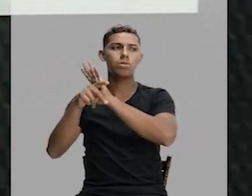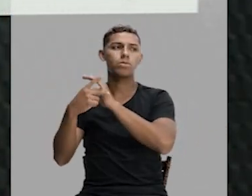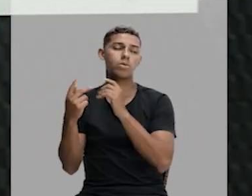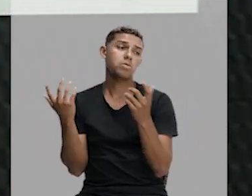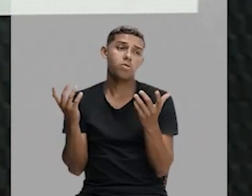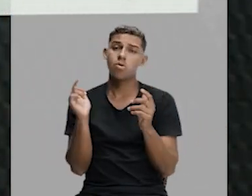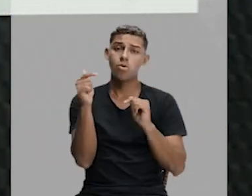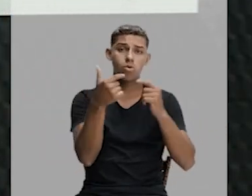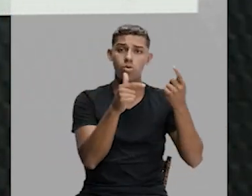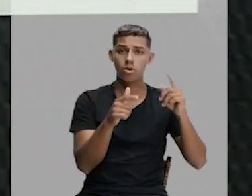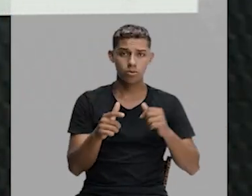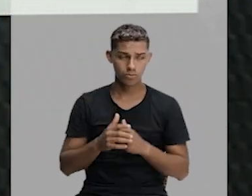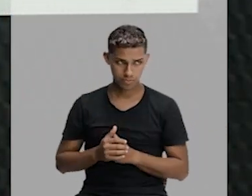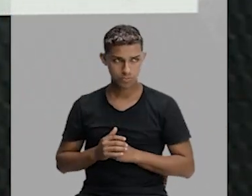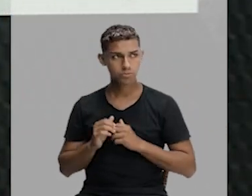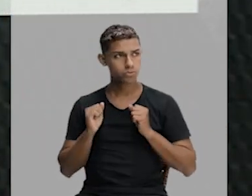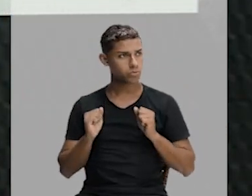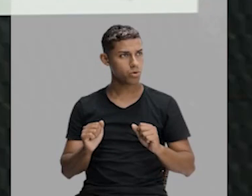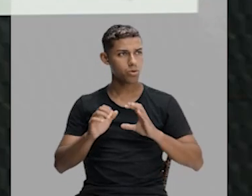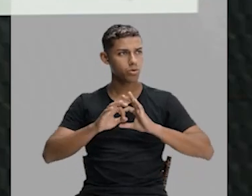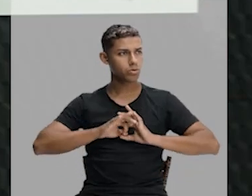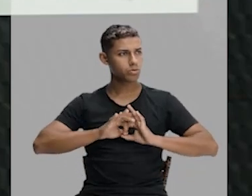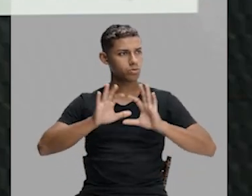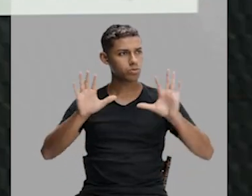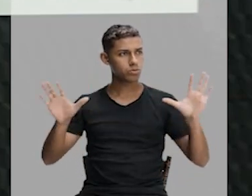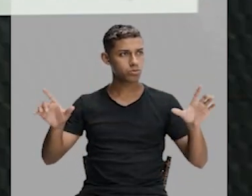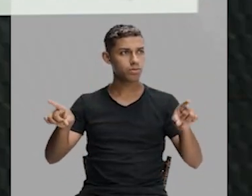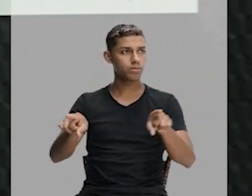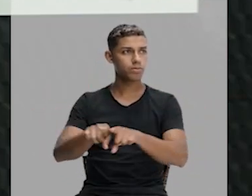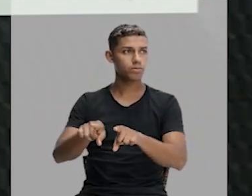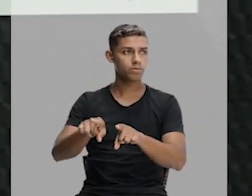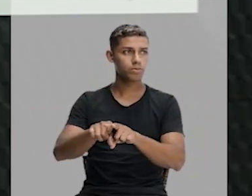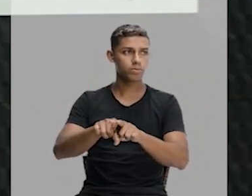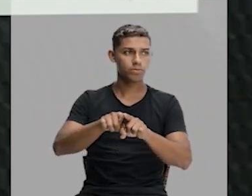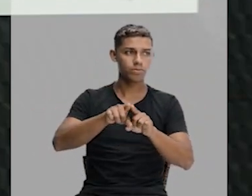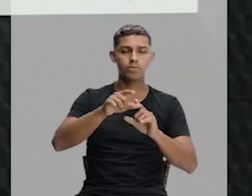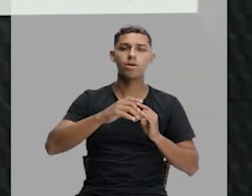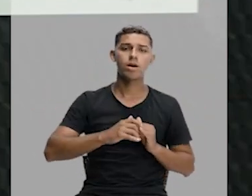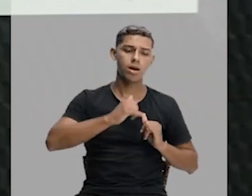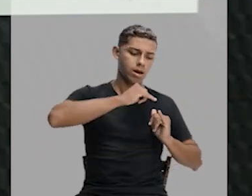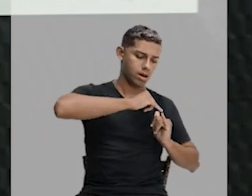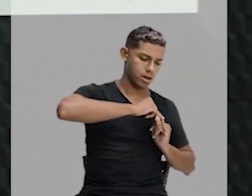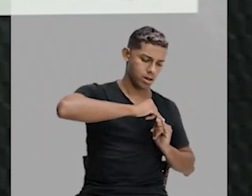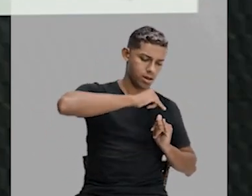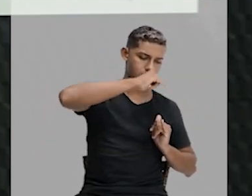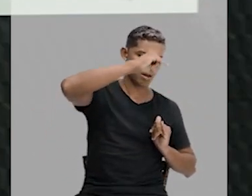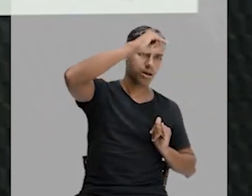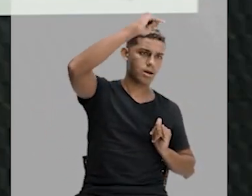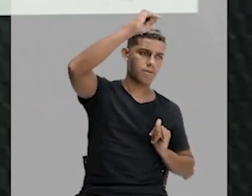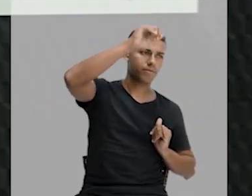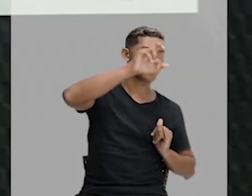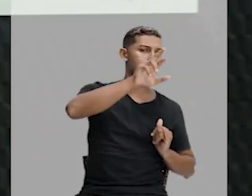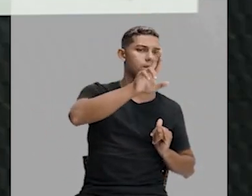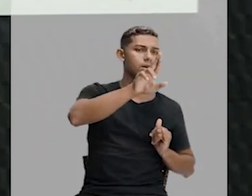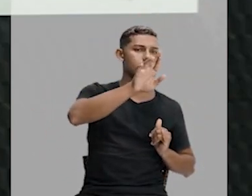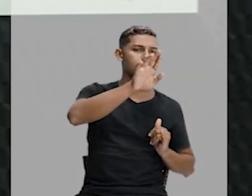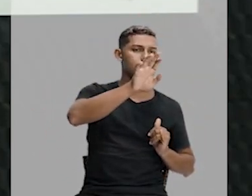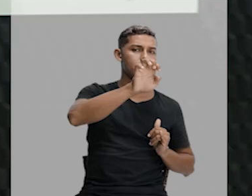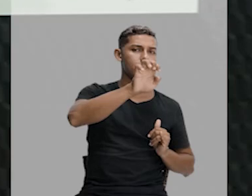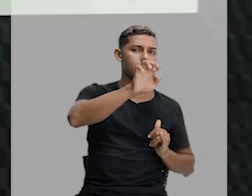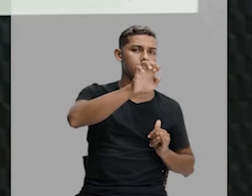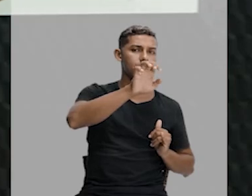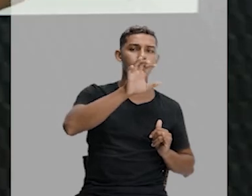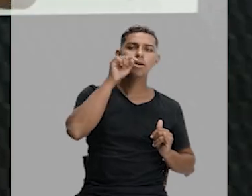outro polígono. E eu peguei aqui uma reta de referência R, né? Essa reta aqui é secante aos dois planos. O que significa